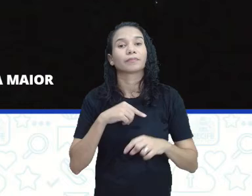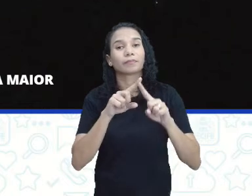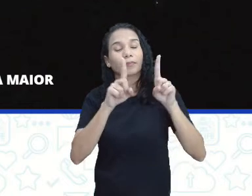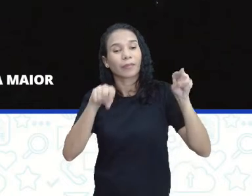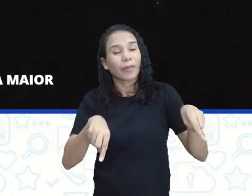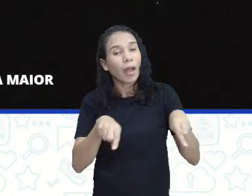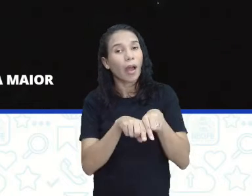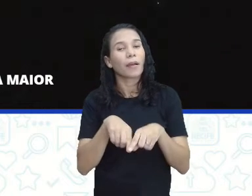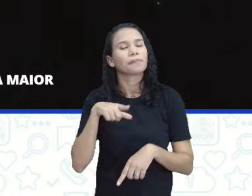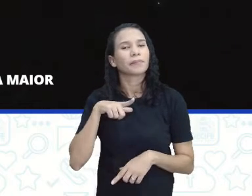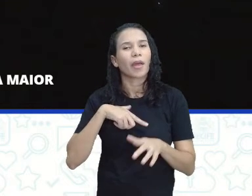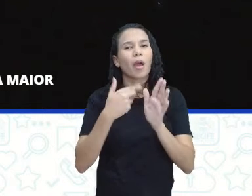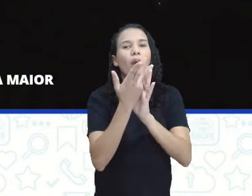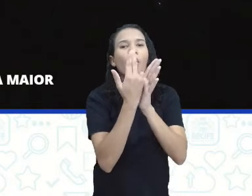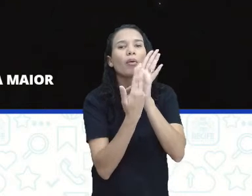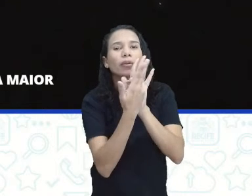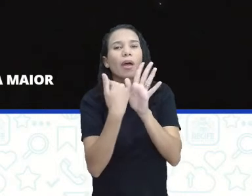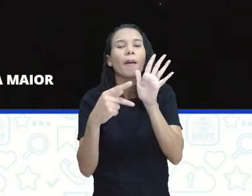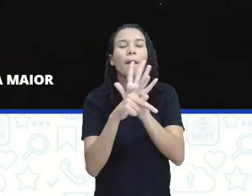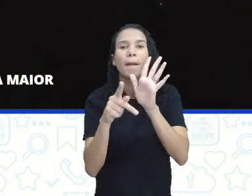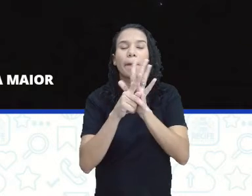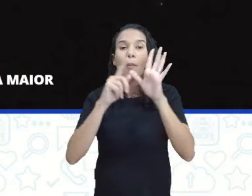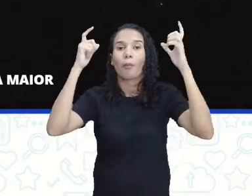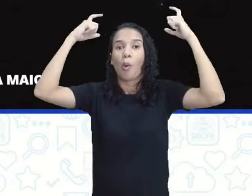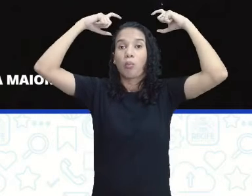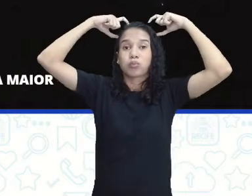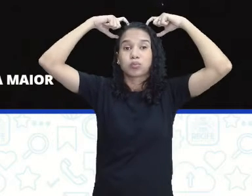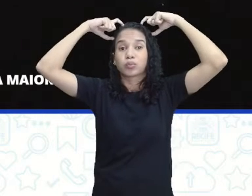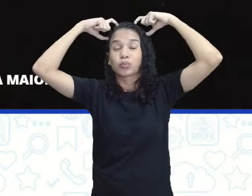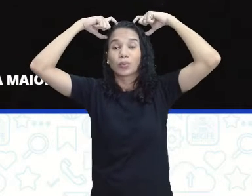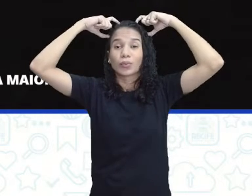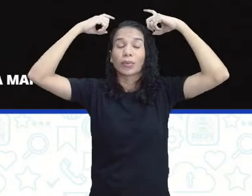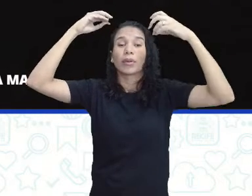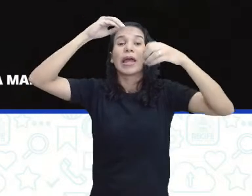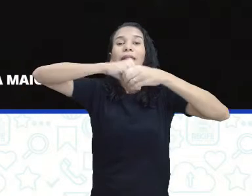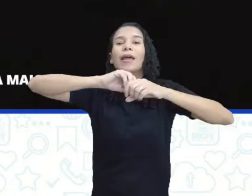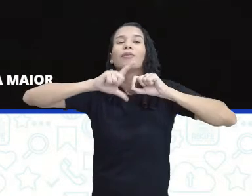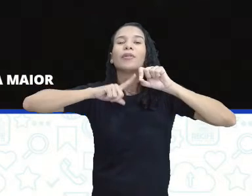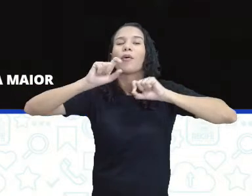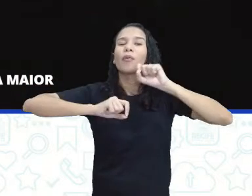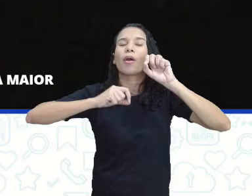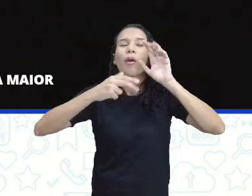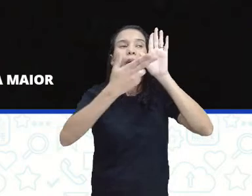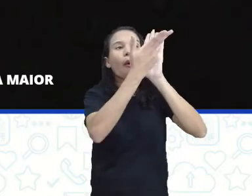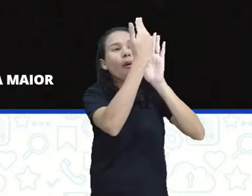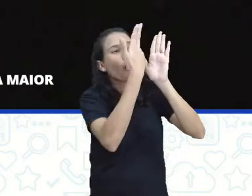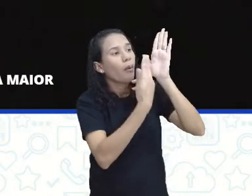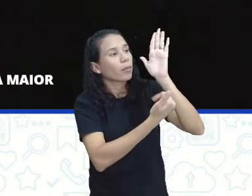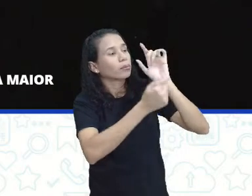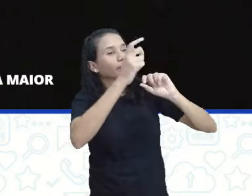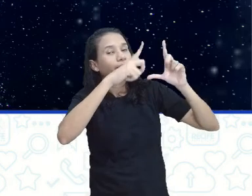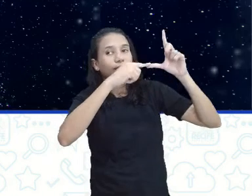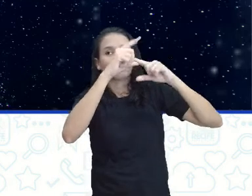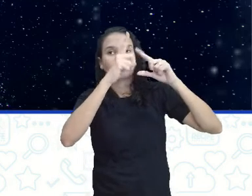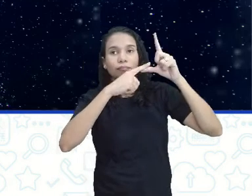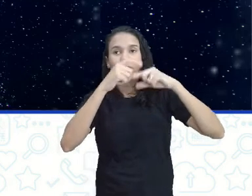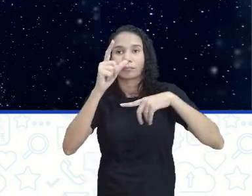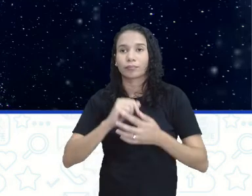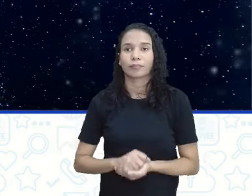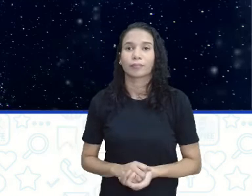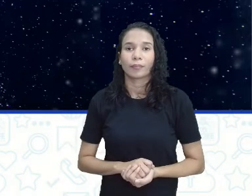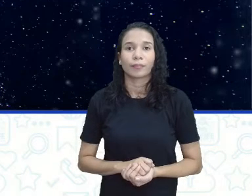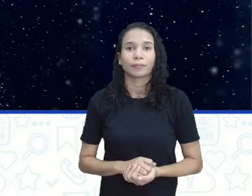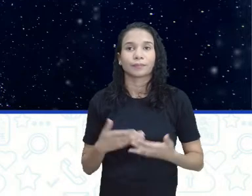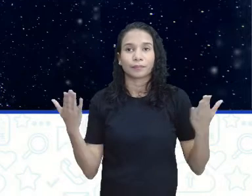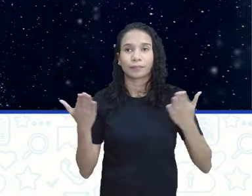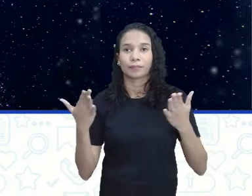tela, tem um desenhozinho de uma ursa e você vê dentro a constelação desenhada, só para vocês terem a noção do que está acontecendo. E